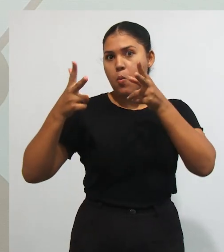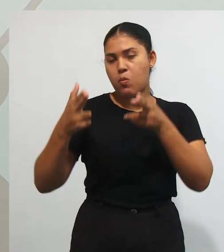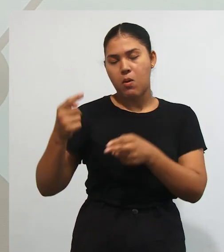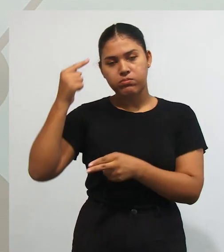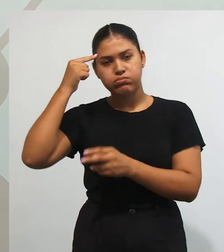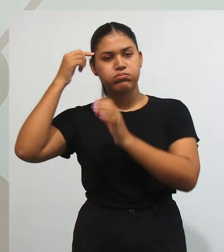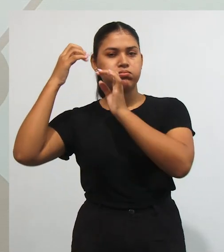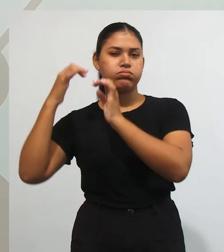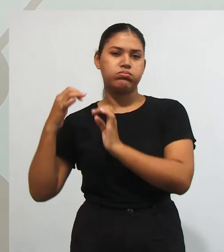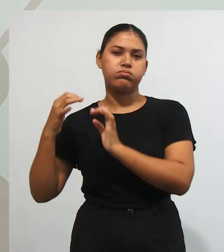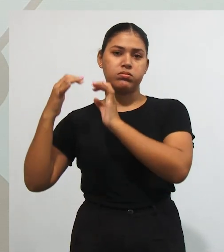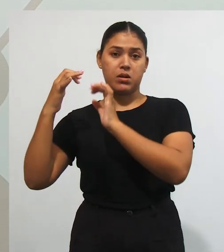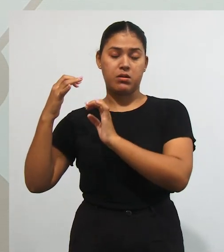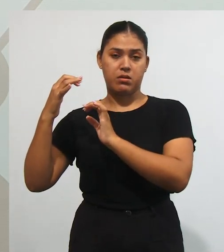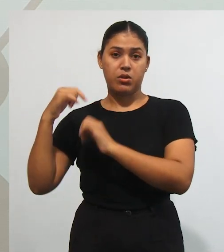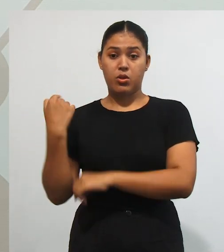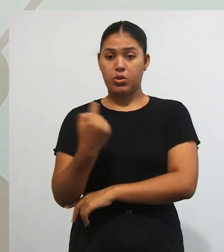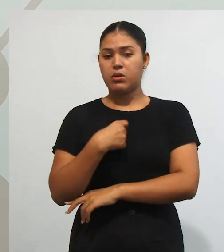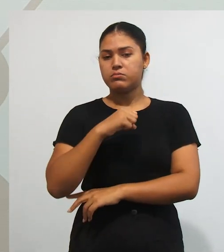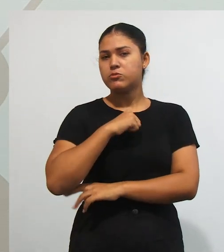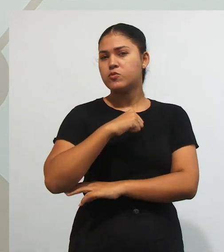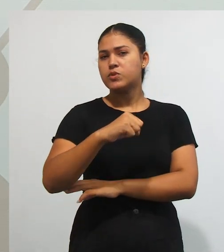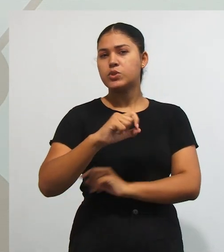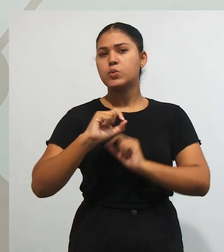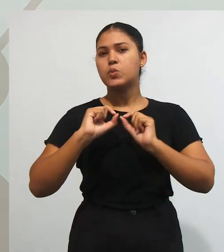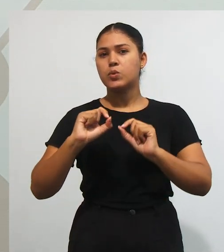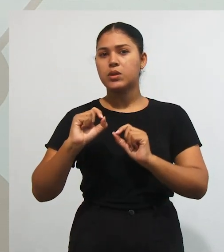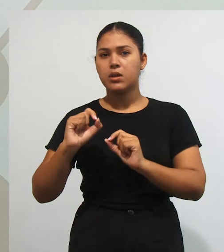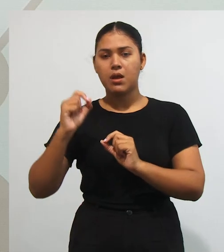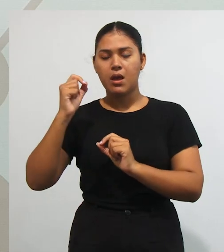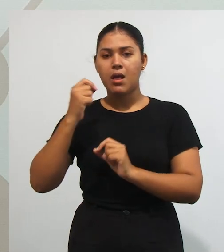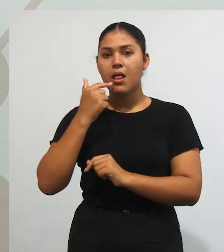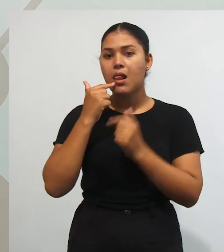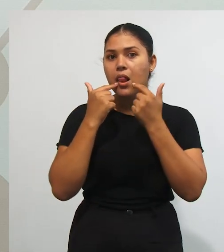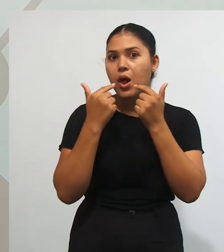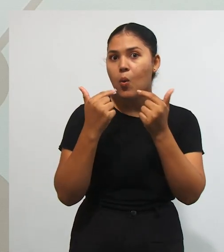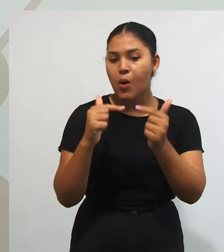que defendemos, a linguagem organiza o pensamento e não o